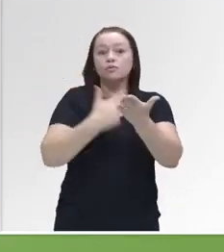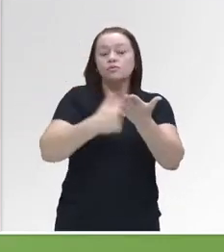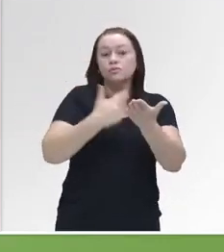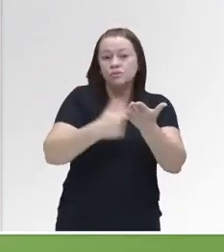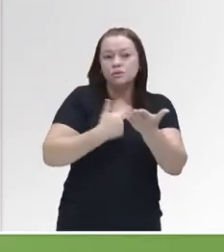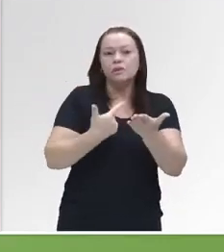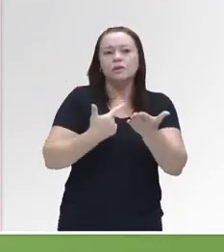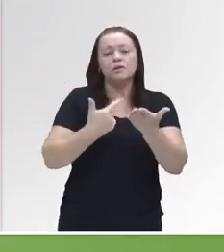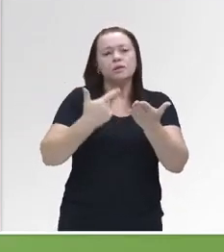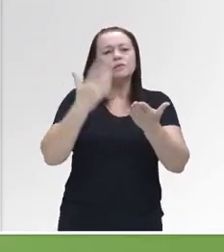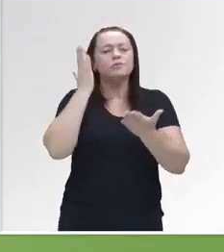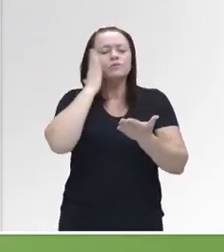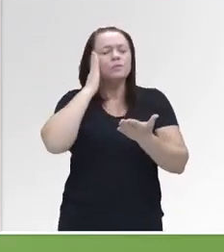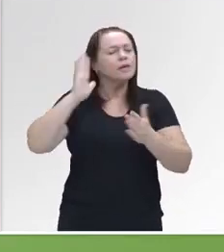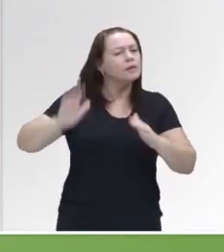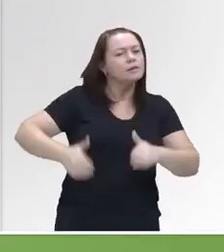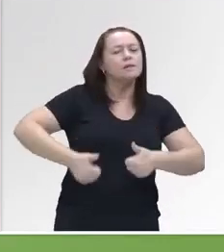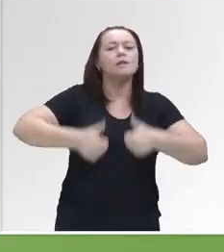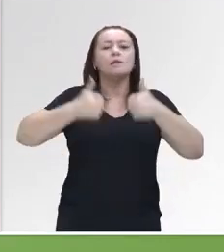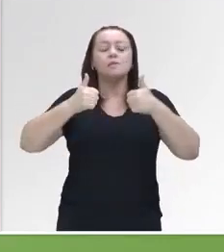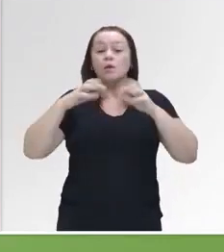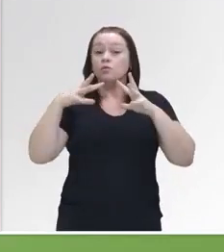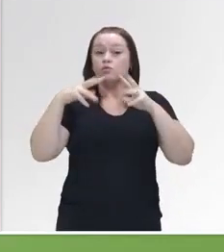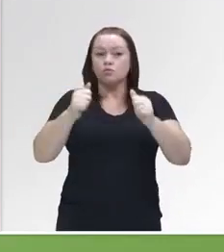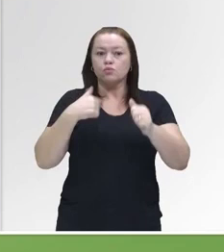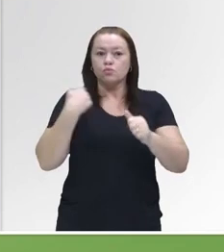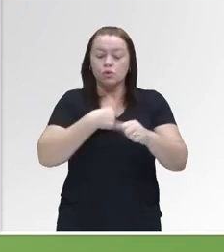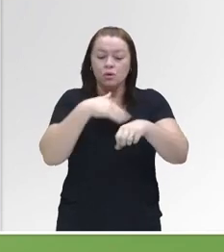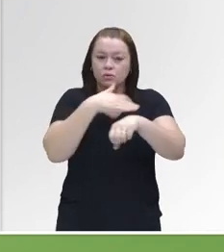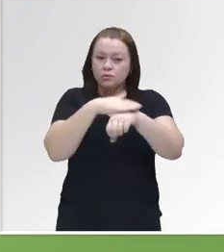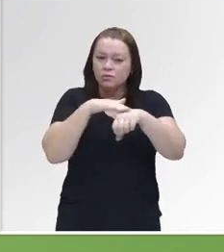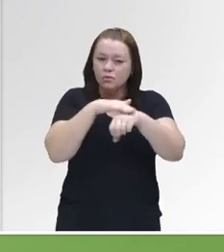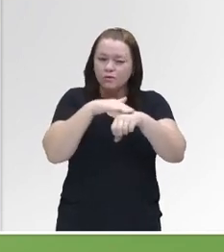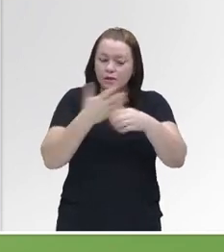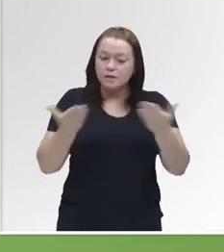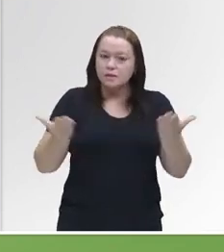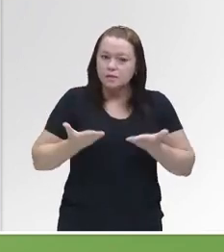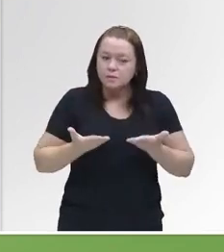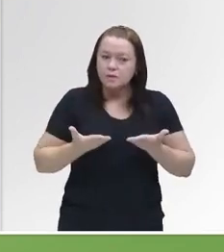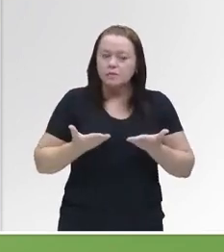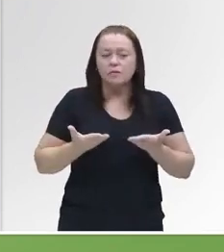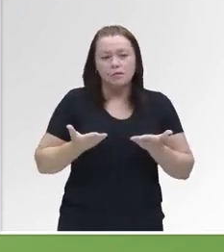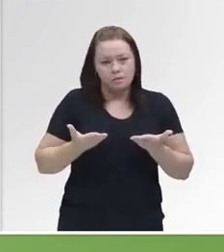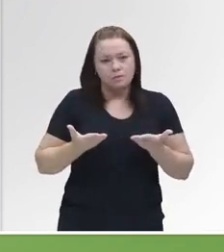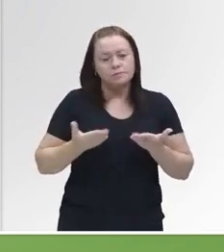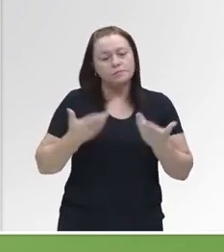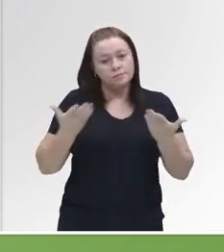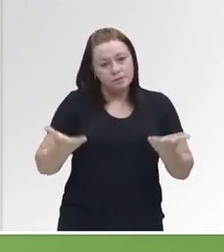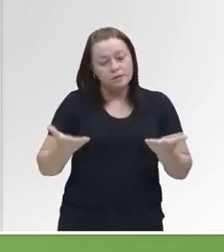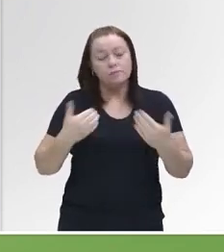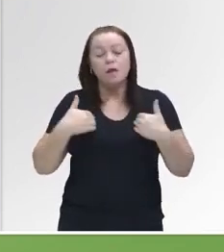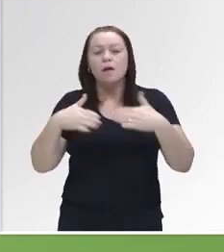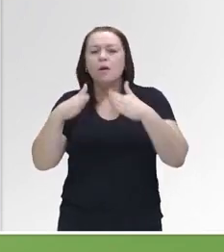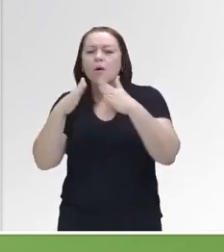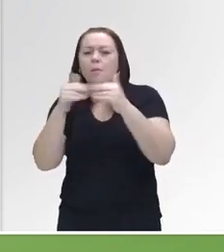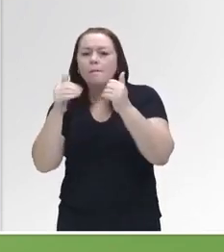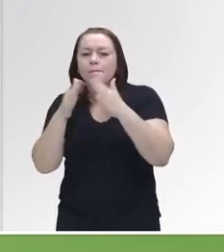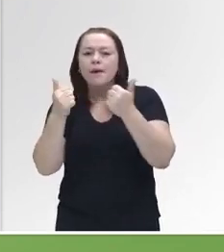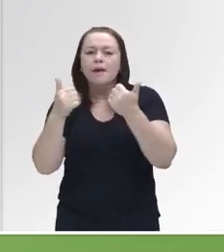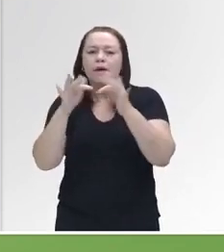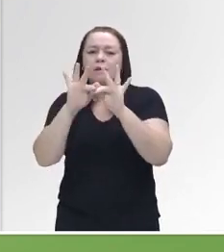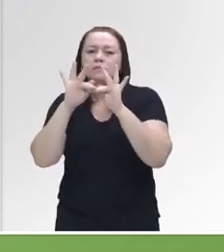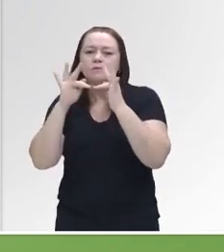sobre primeiros socorros, tudo que nós conversamos aqui. E aí nós pedimos aos responsáveis pais que